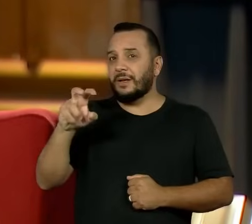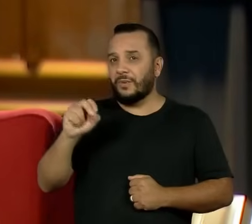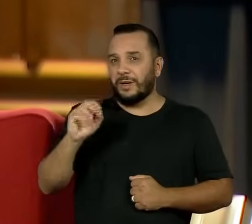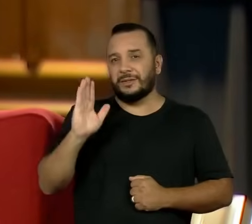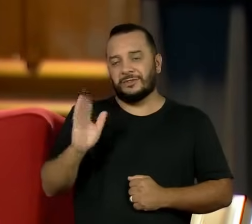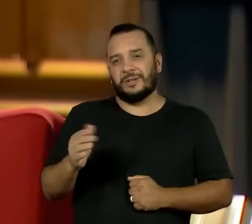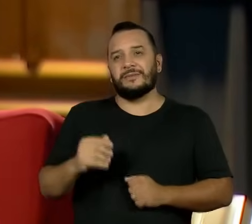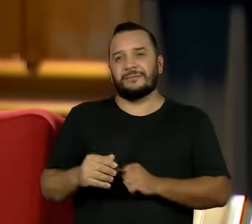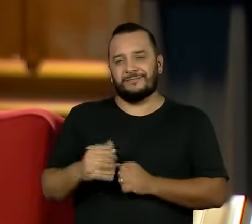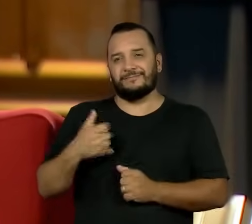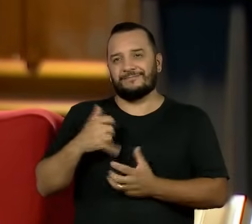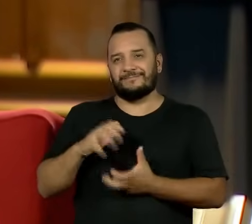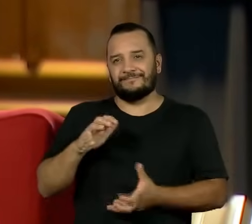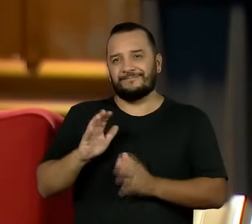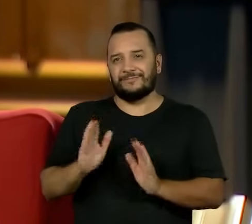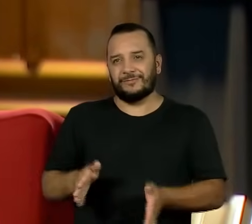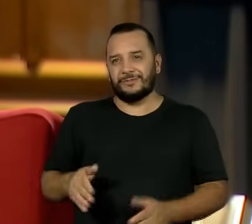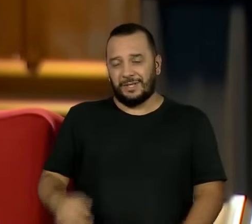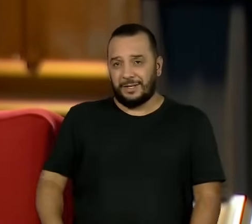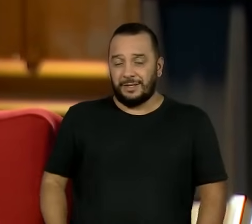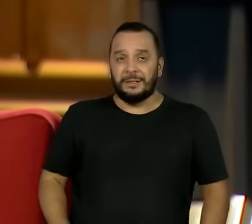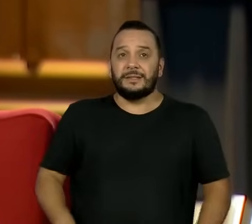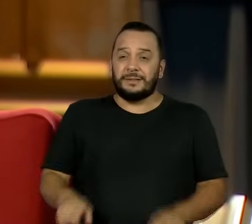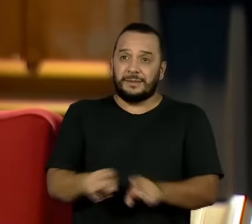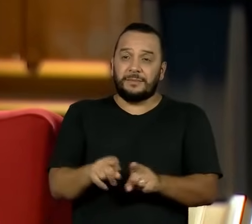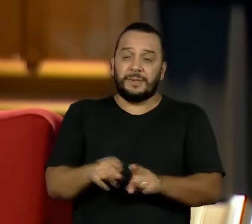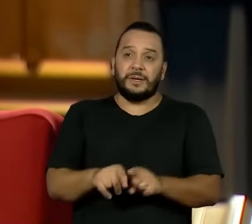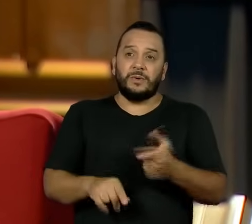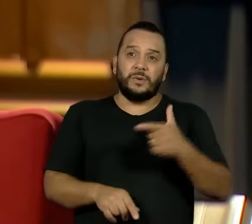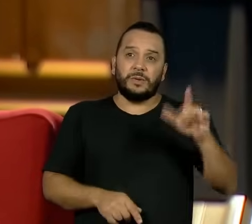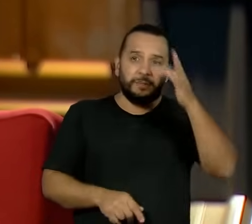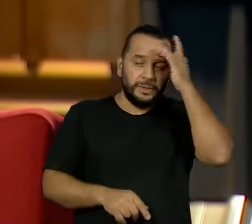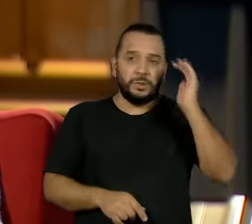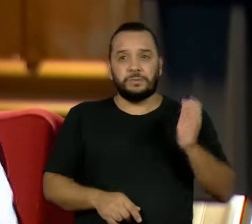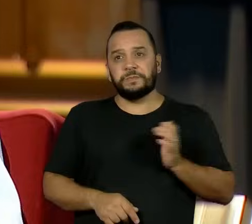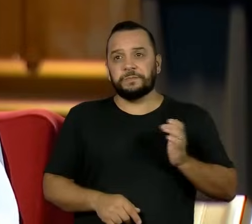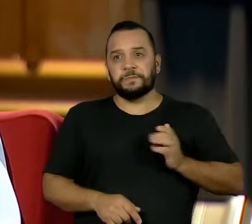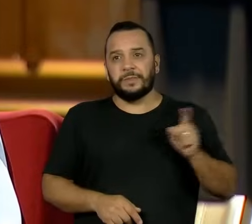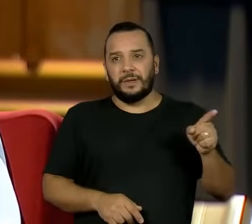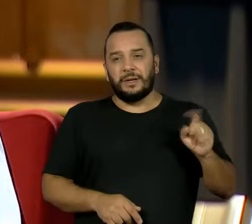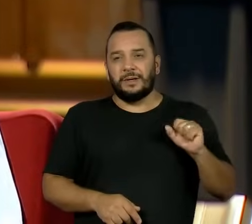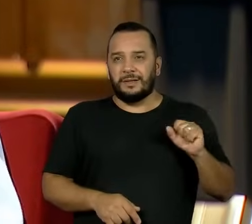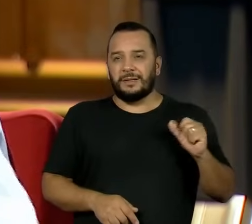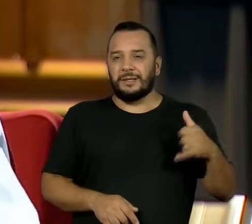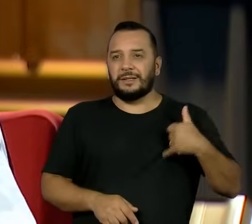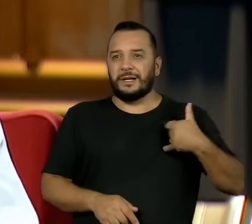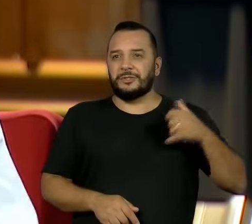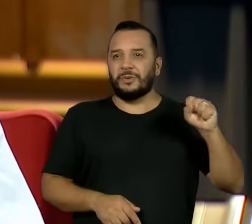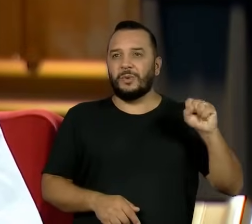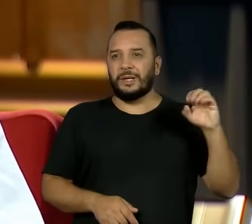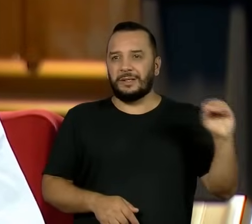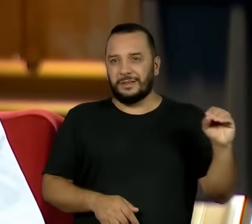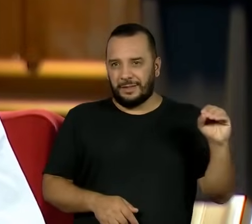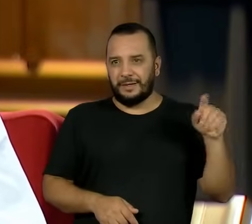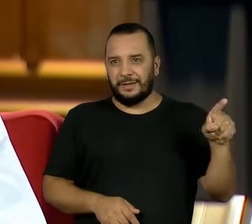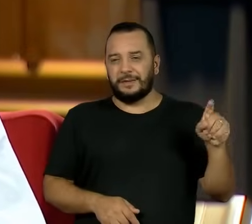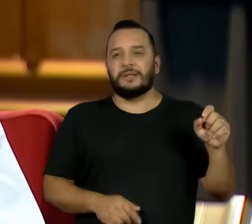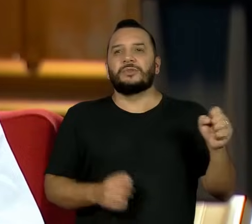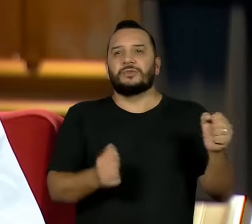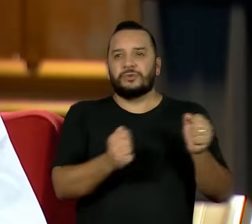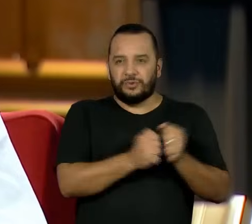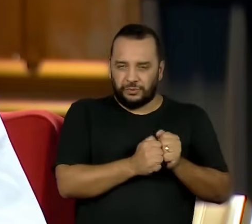pessoa, socialmente, socioeconomicamente mais privilegiada, é chegar aos 80 anos com os seus